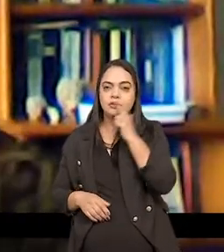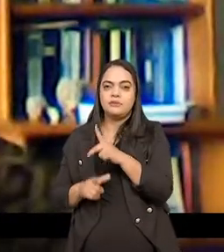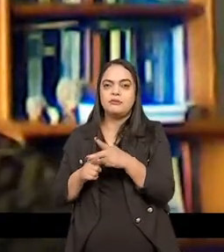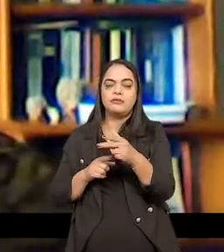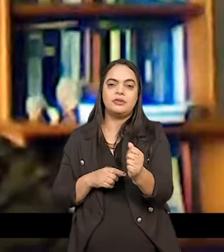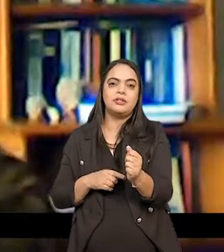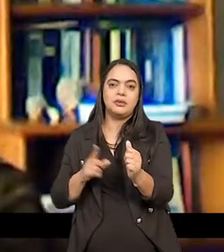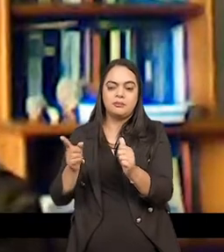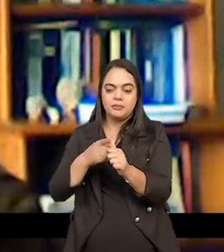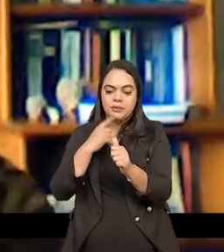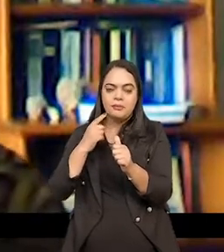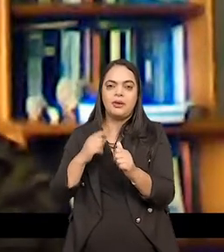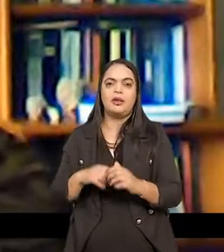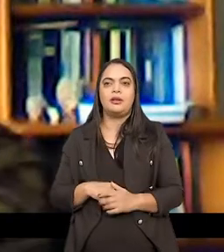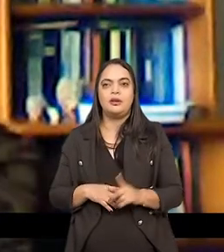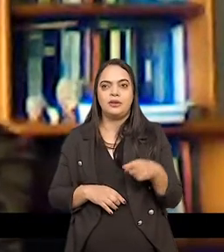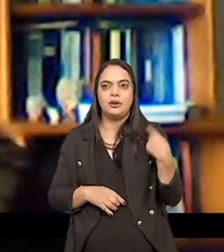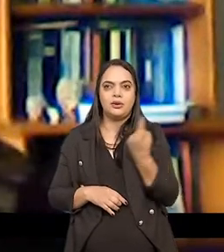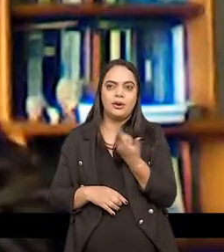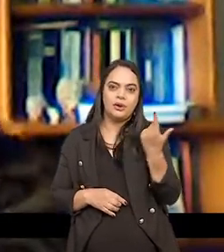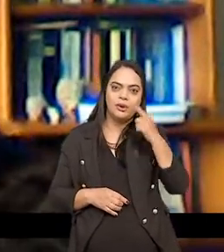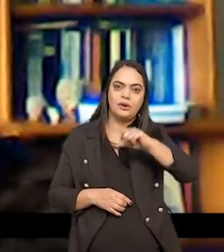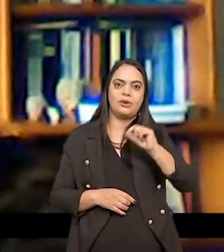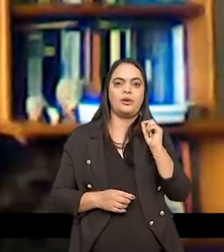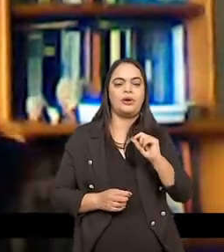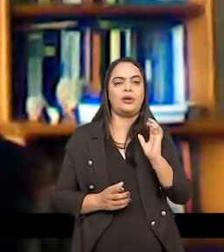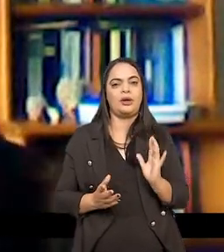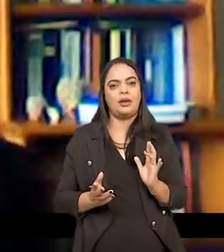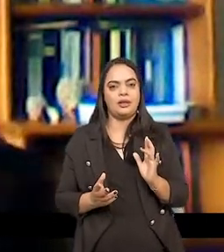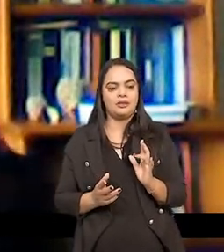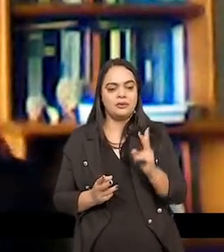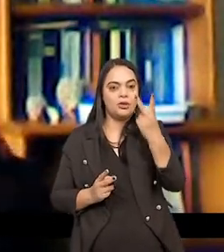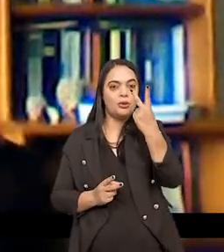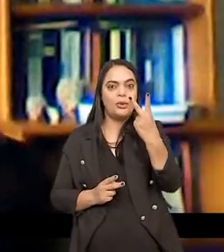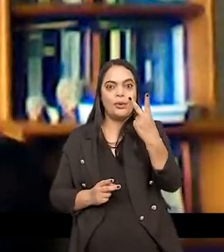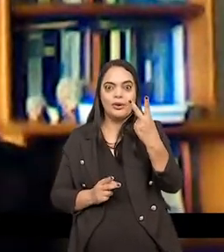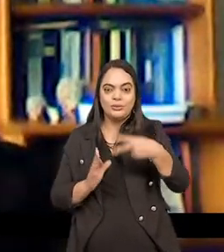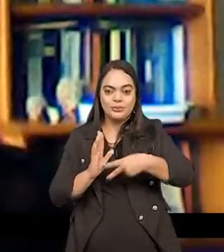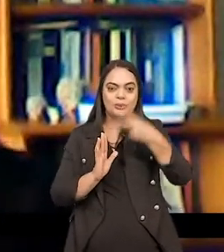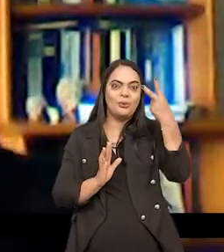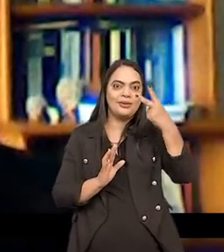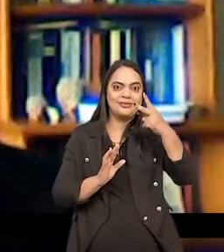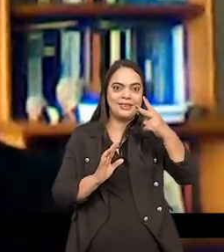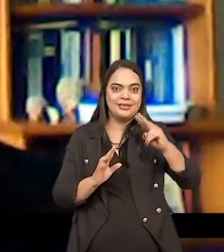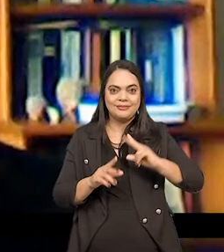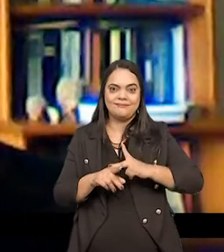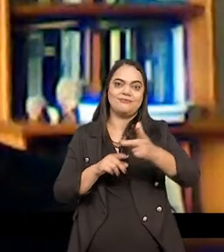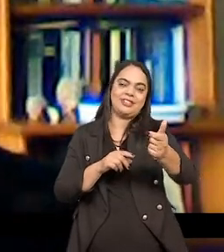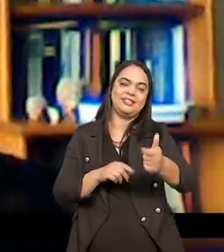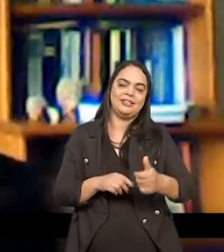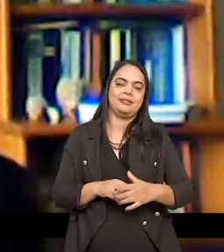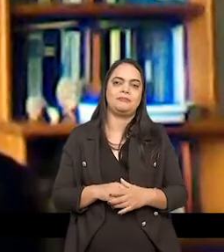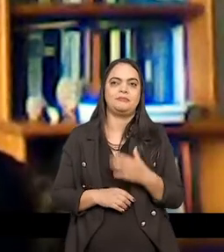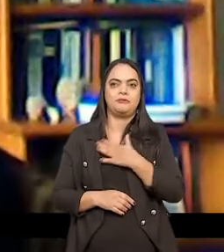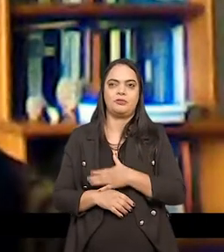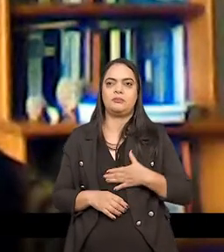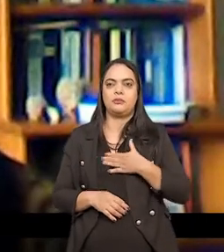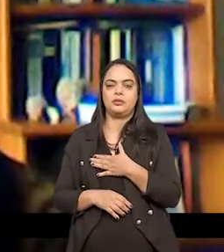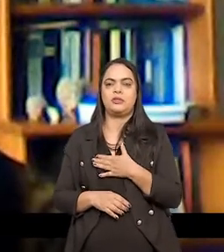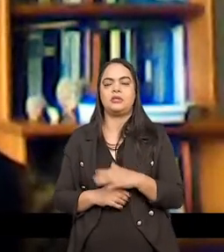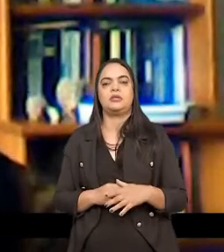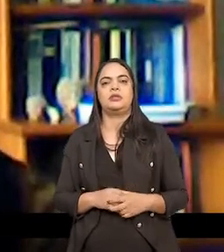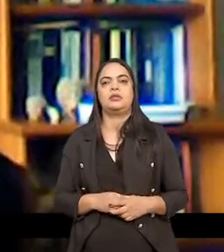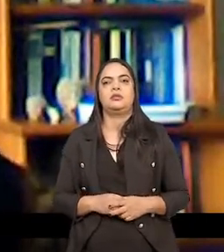muros, pulando a Geografia do Poder e a Geografia dos Conceitos também, né? Então, para mim, foi prazeroso nesse sentido. Então, eu diria o seguinte,